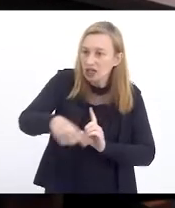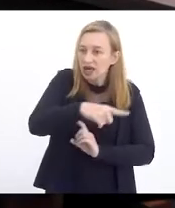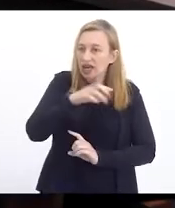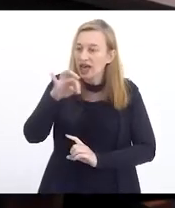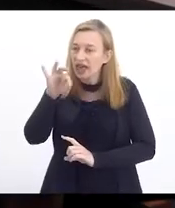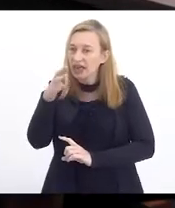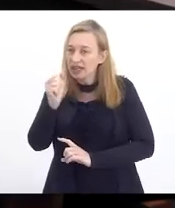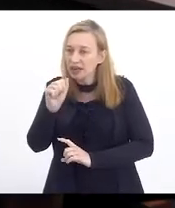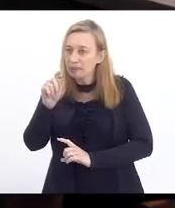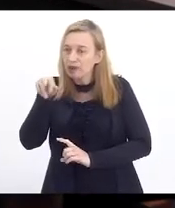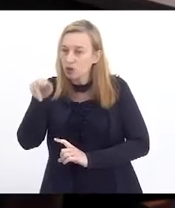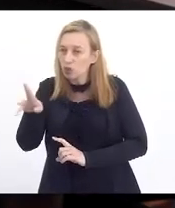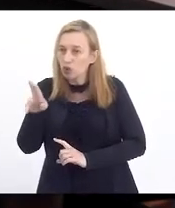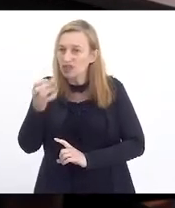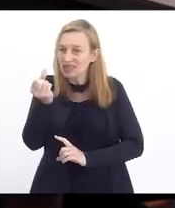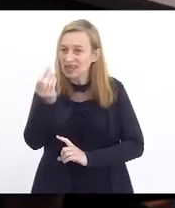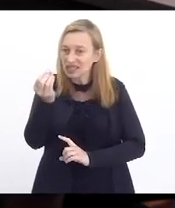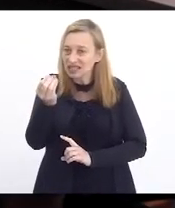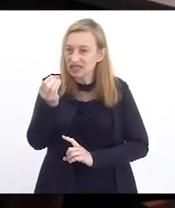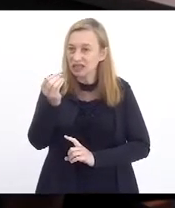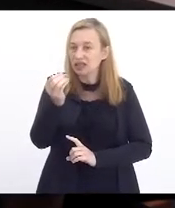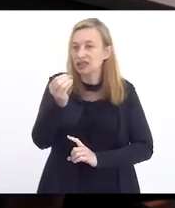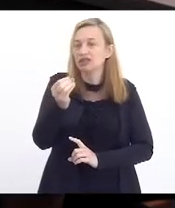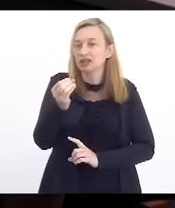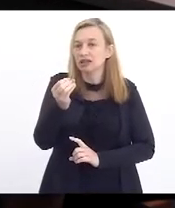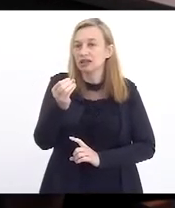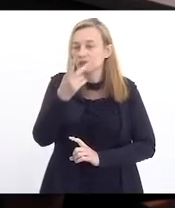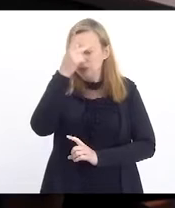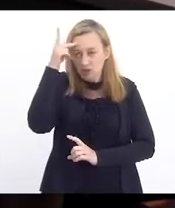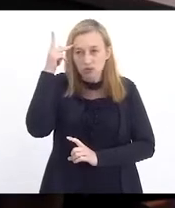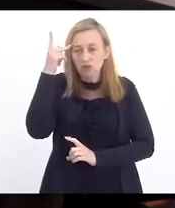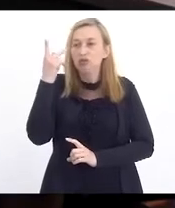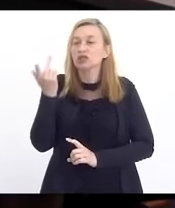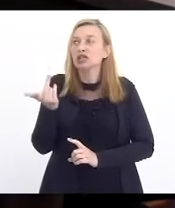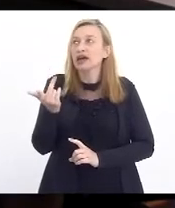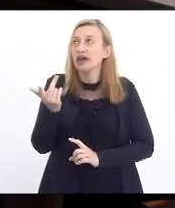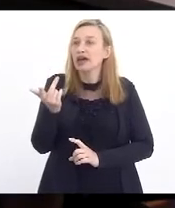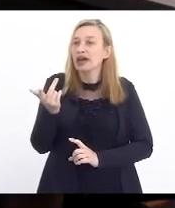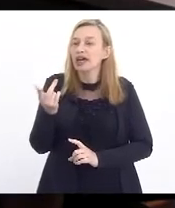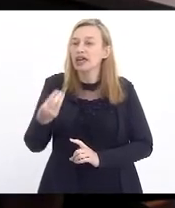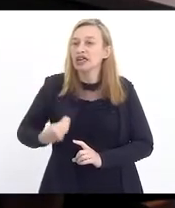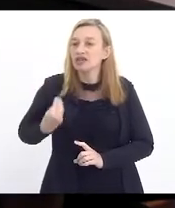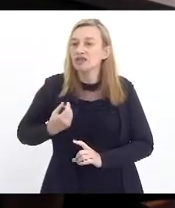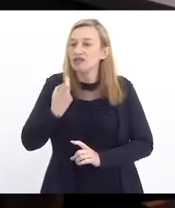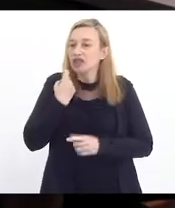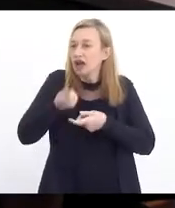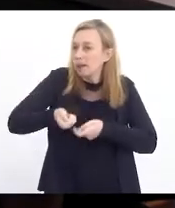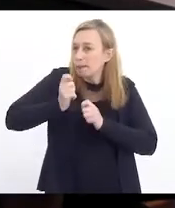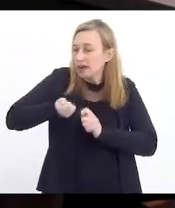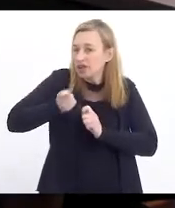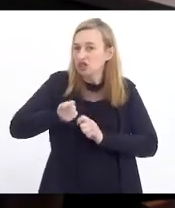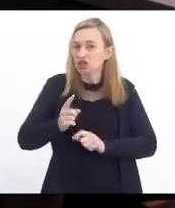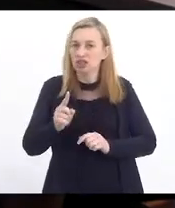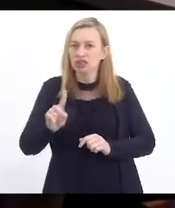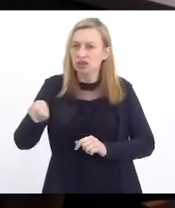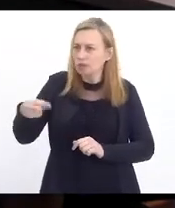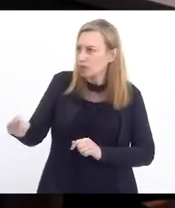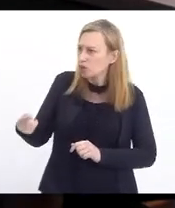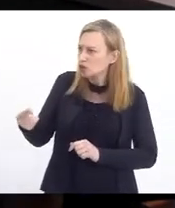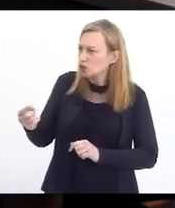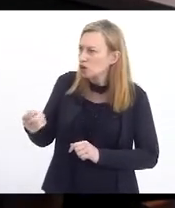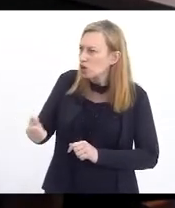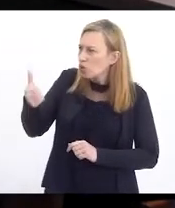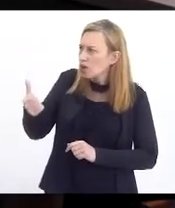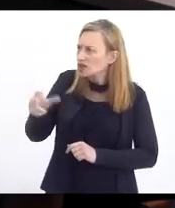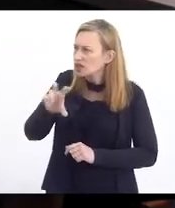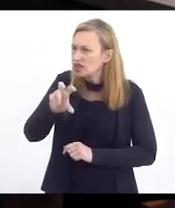tem 60 famílias que sobrevivem da pesca. Mais adiante um pouco, são dois assentamentos rurais que reúnem mais quase 500